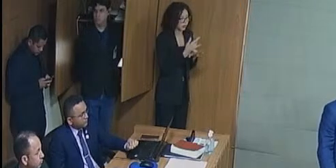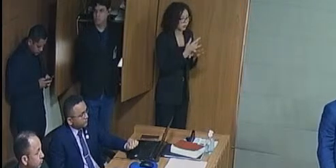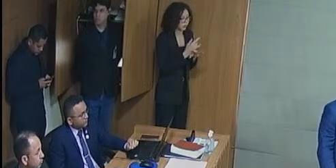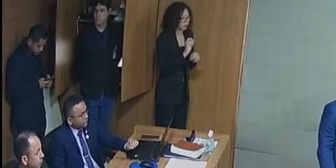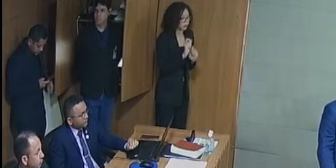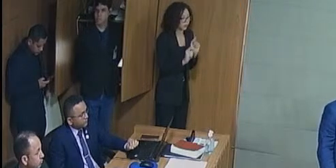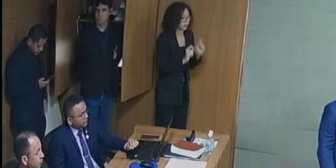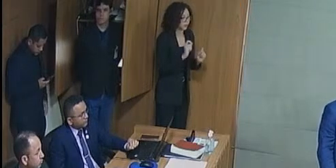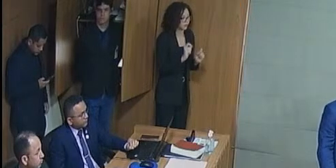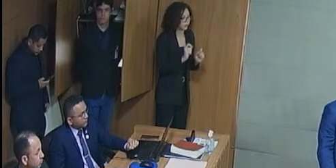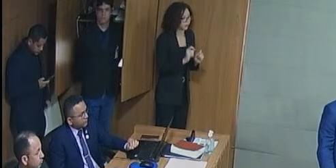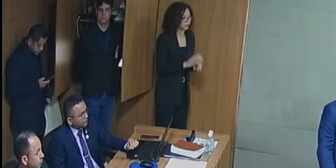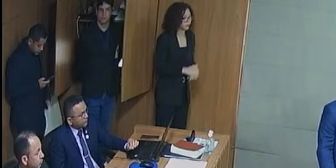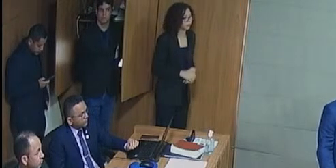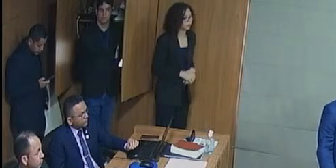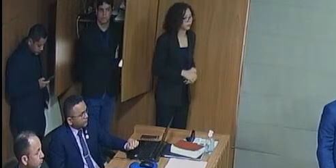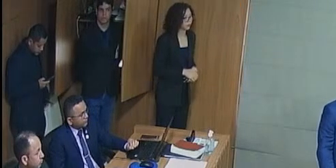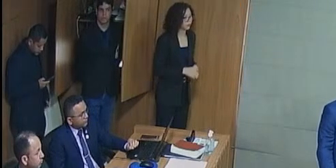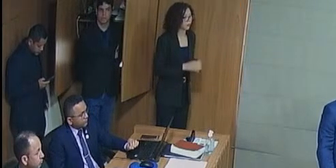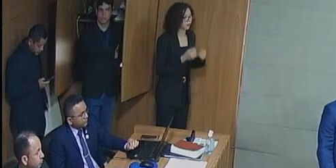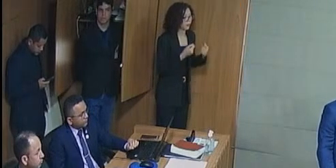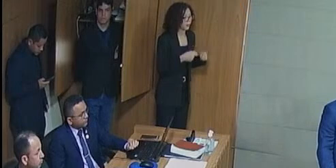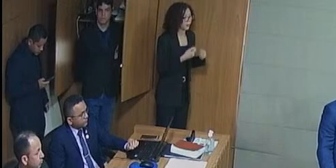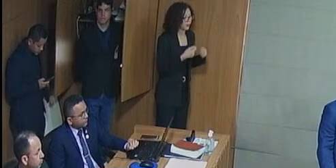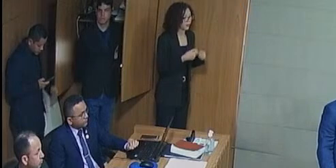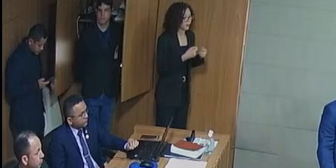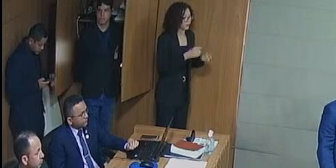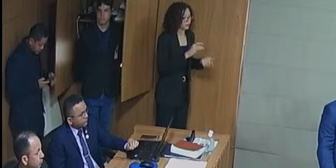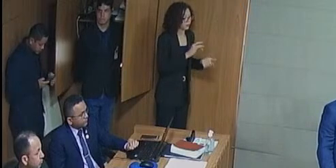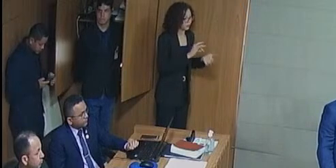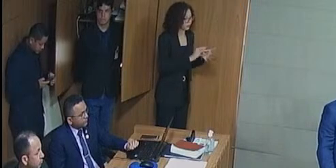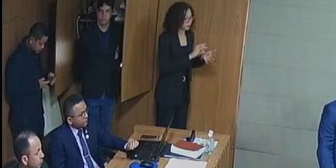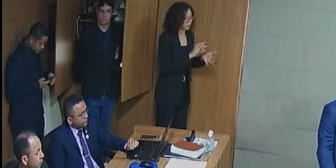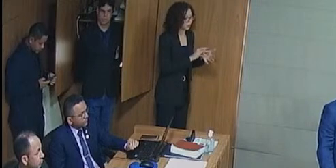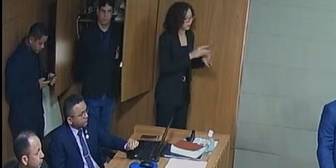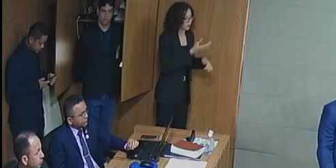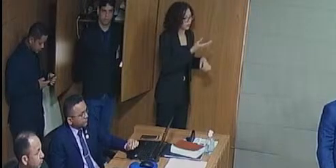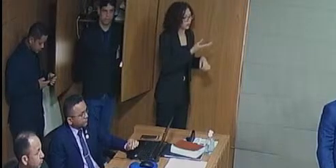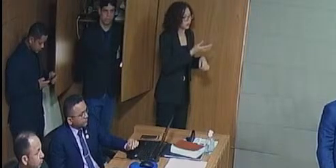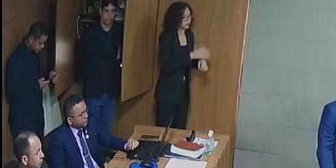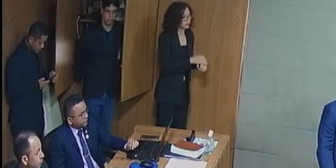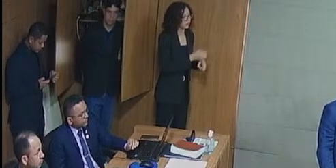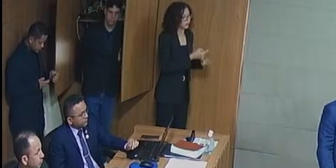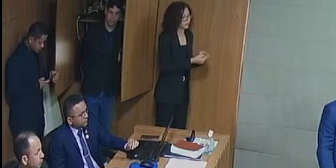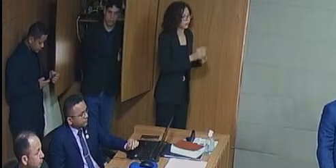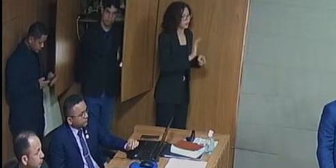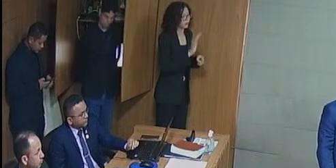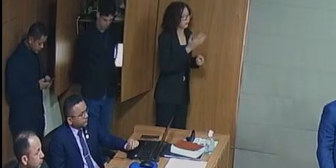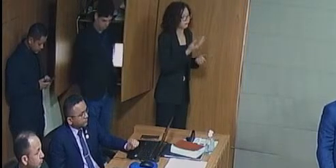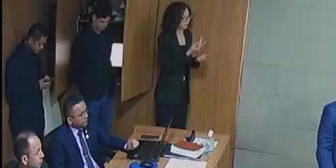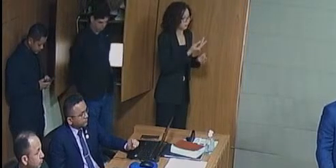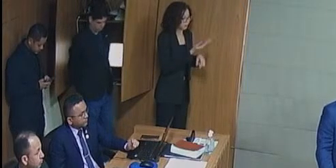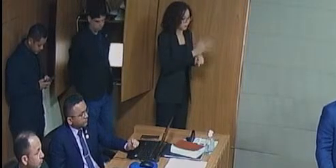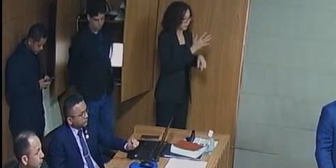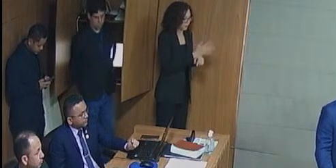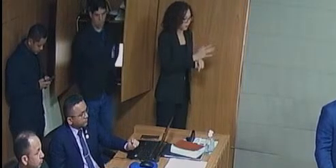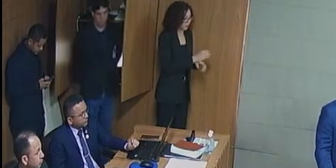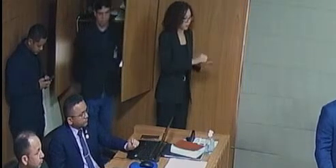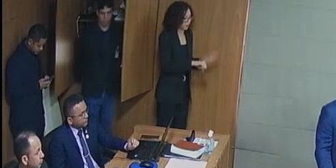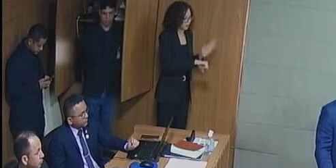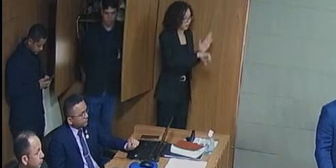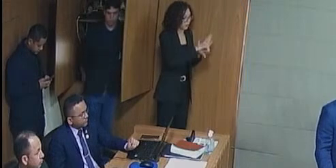qual padece de licitude originária consistente na prática de crime distorção em consumo de